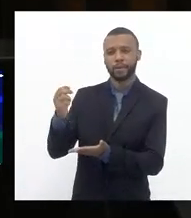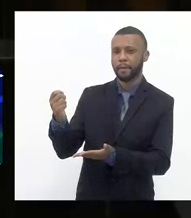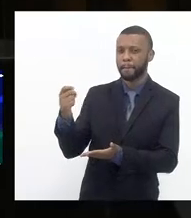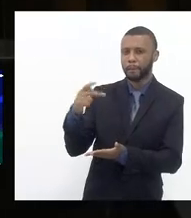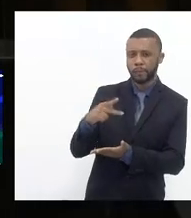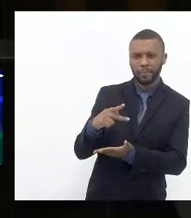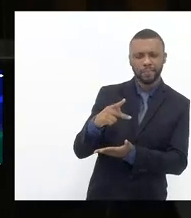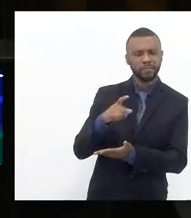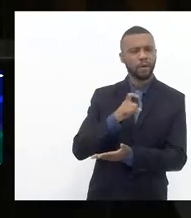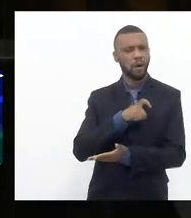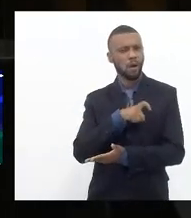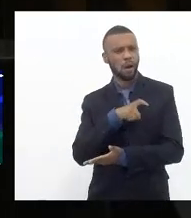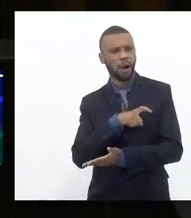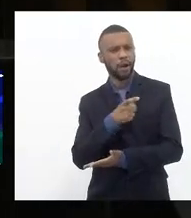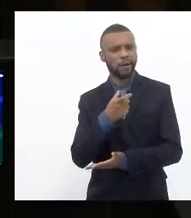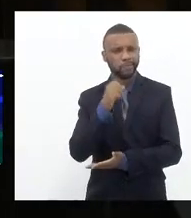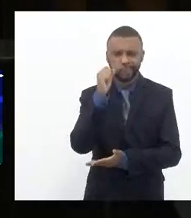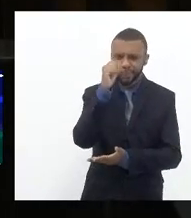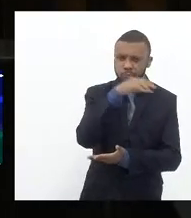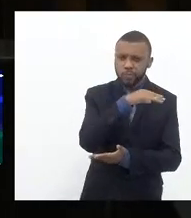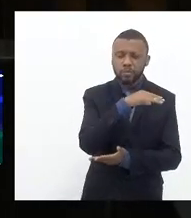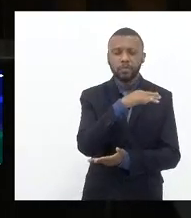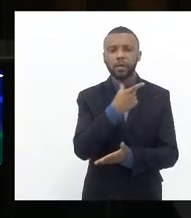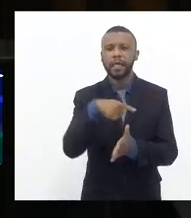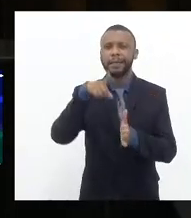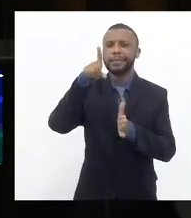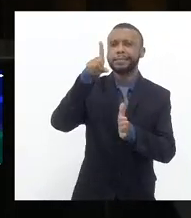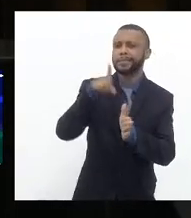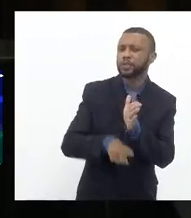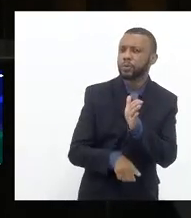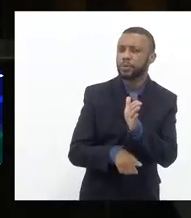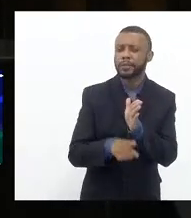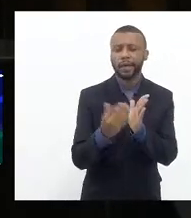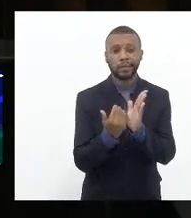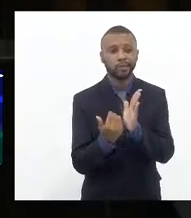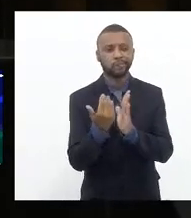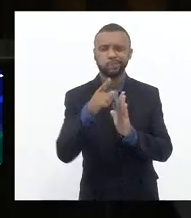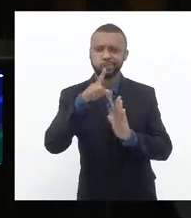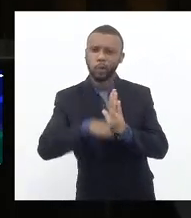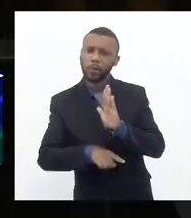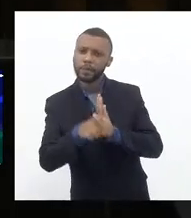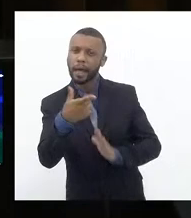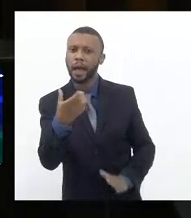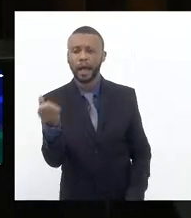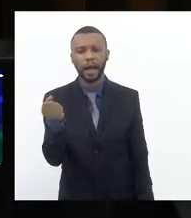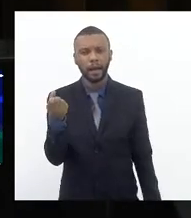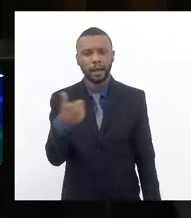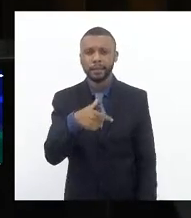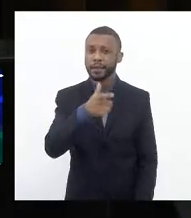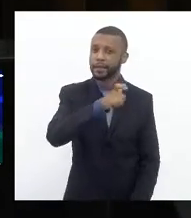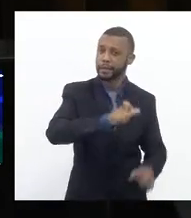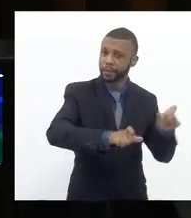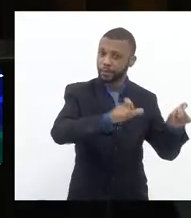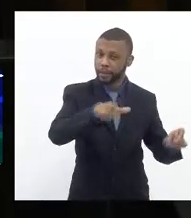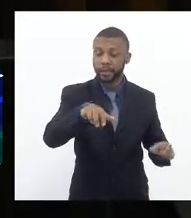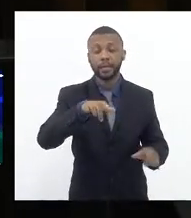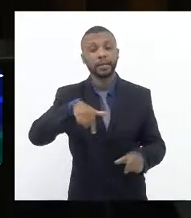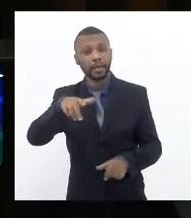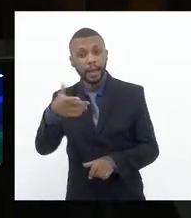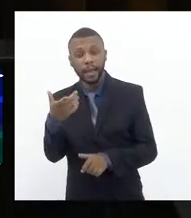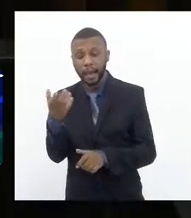fazer uma covardia na renda familiar dessas pessoas? Porque quem recebe acima do regime geral de previdência social já